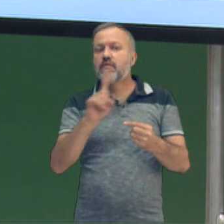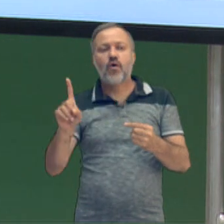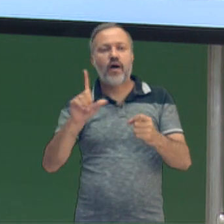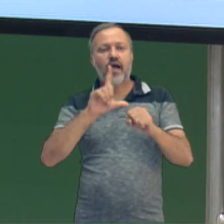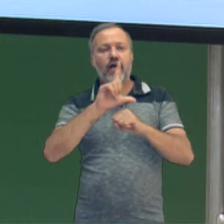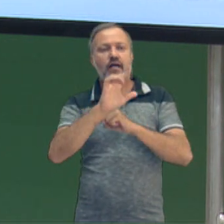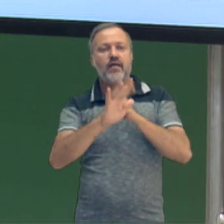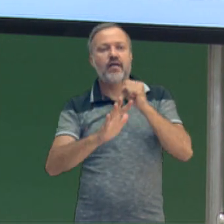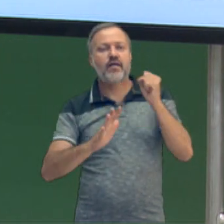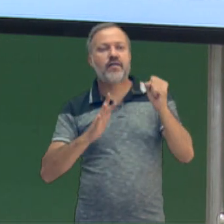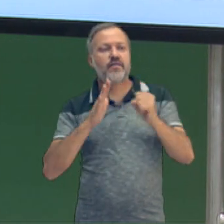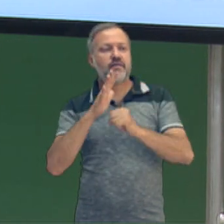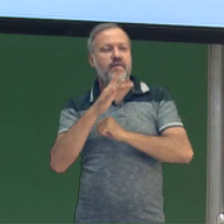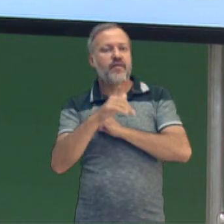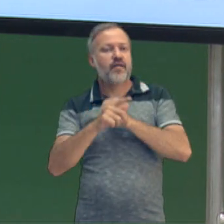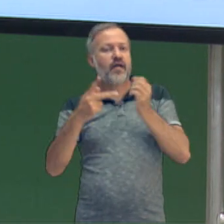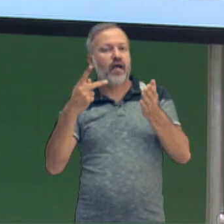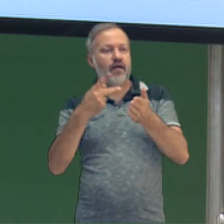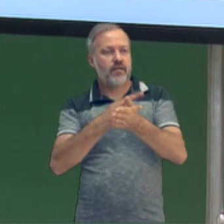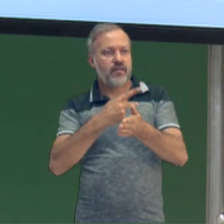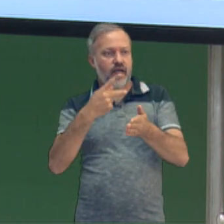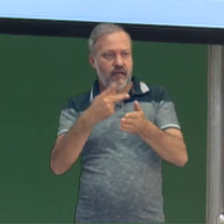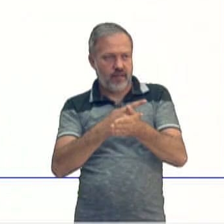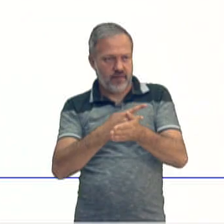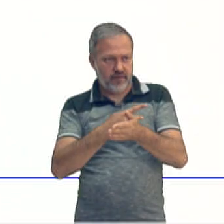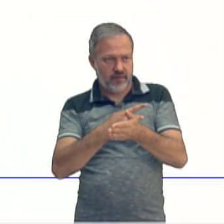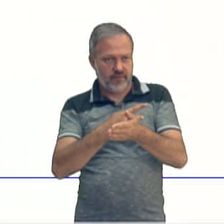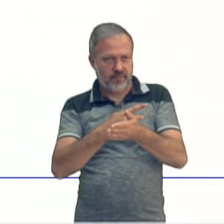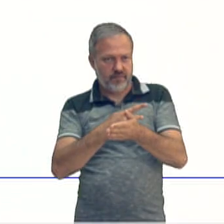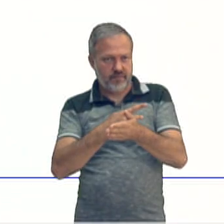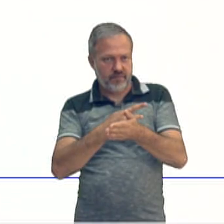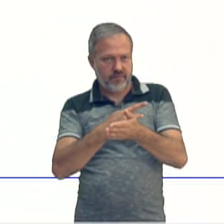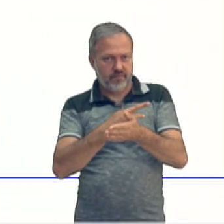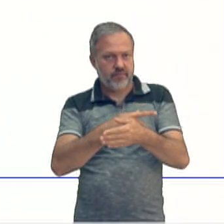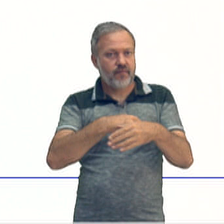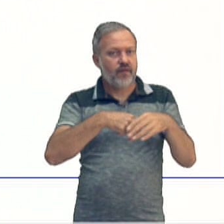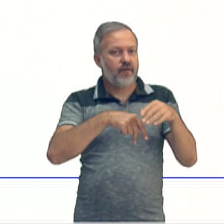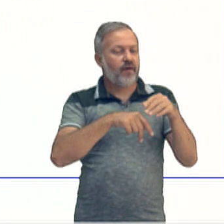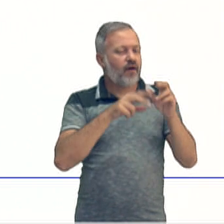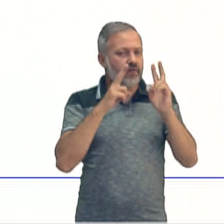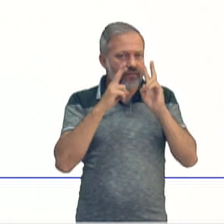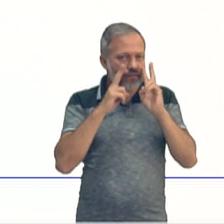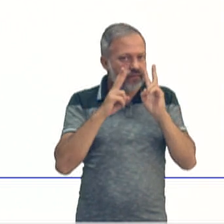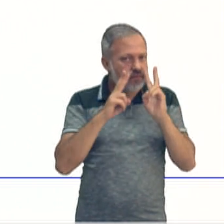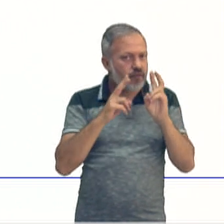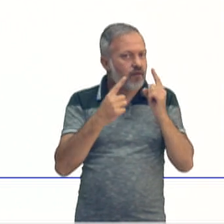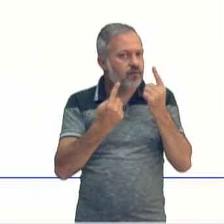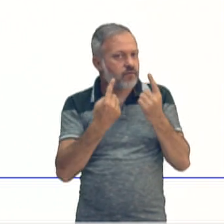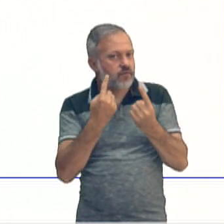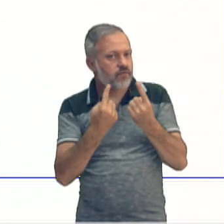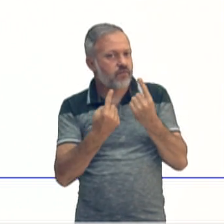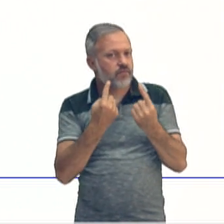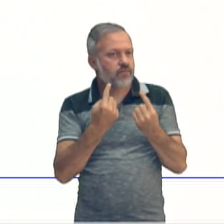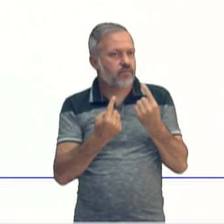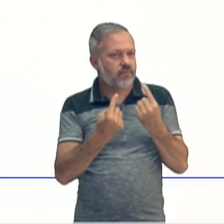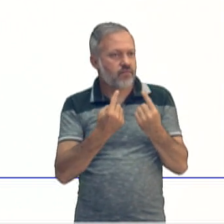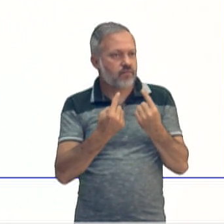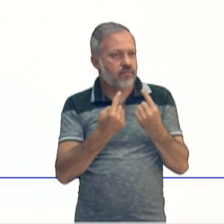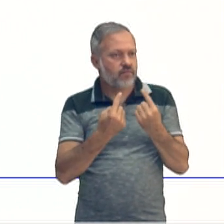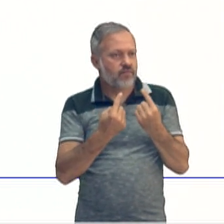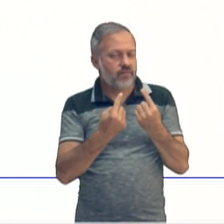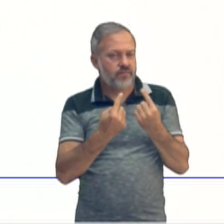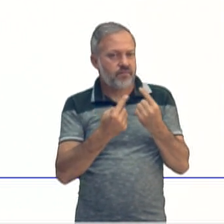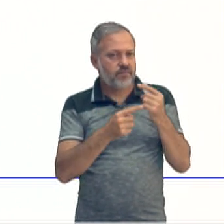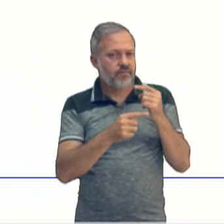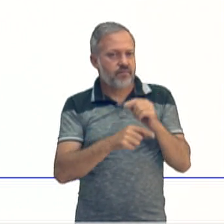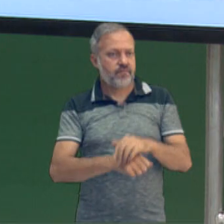C, é a principal fonte de energia a curto prazo. D, ajuda na construção da membrana celular. Ou letra E,